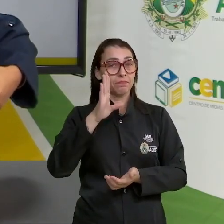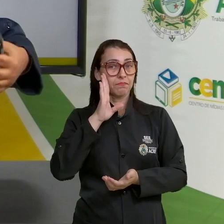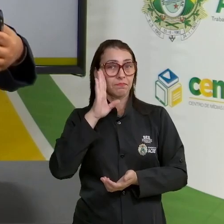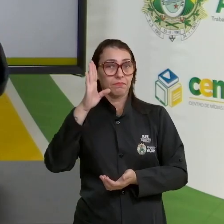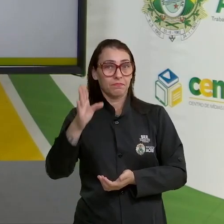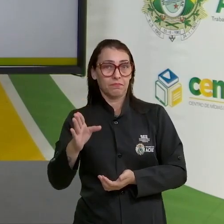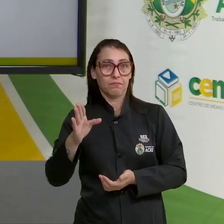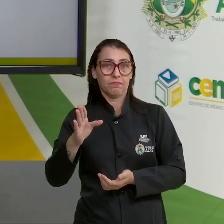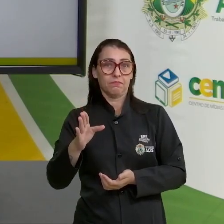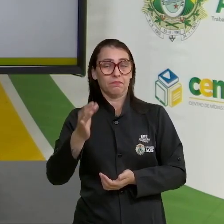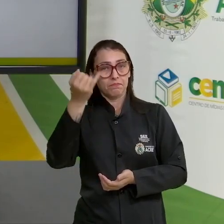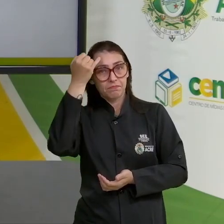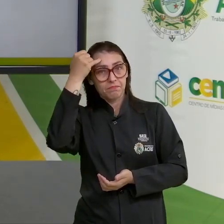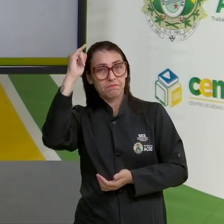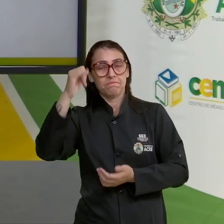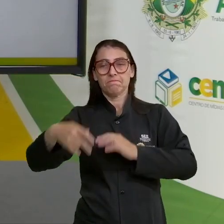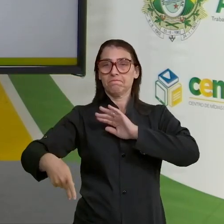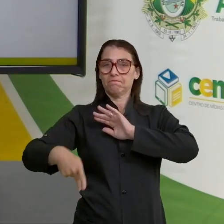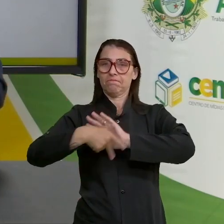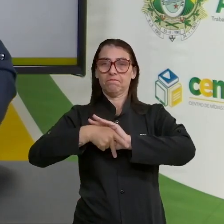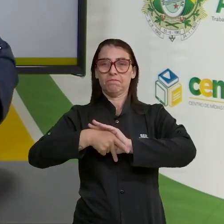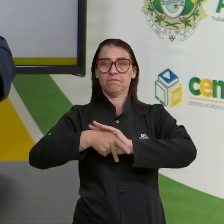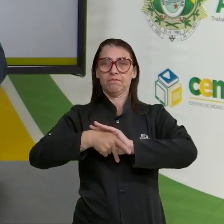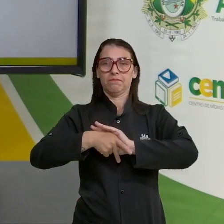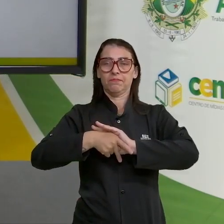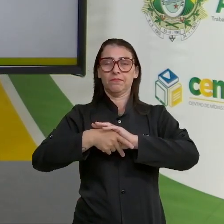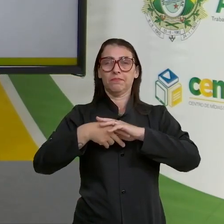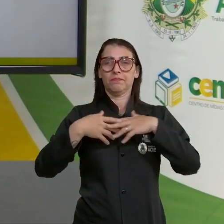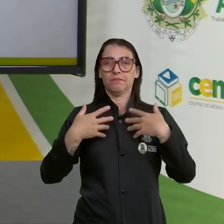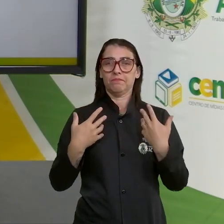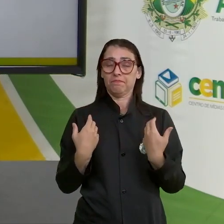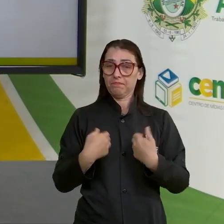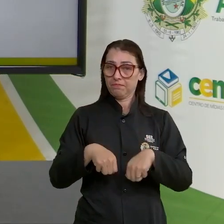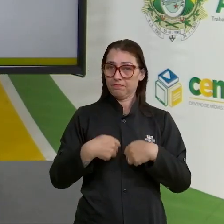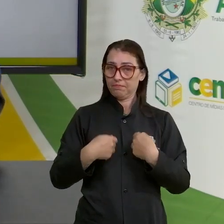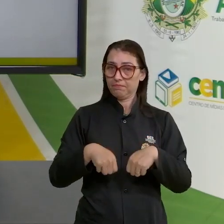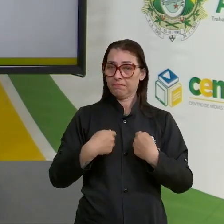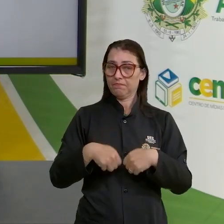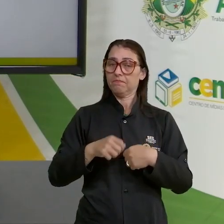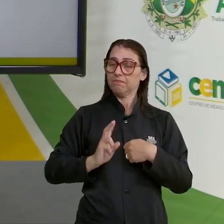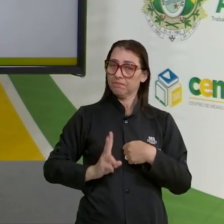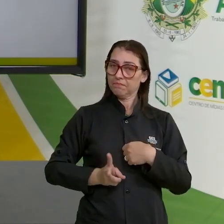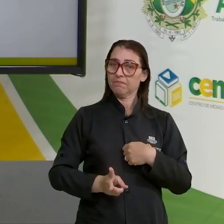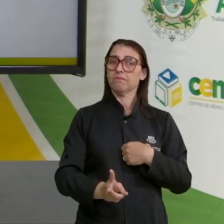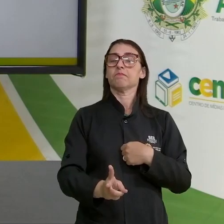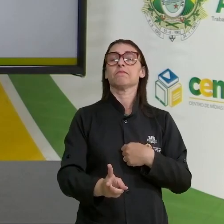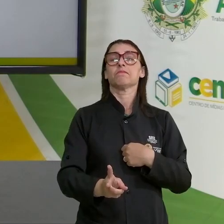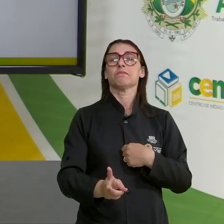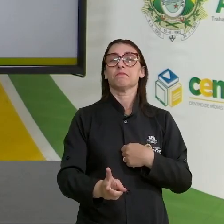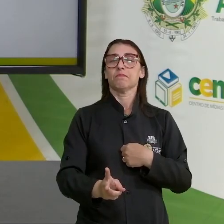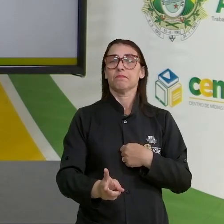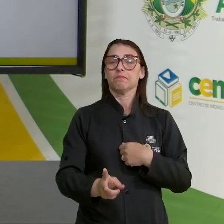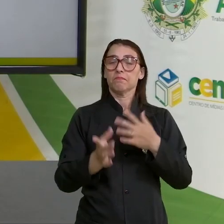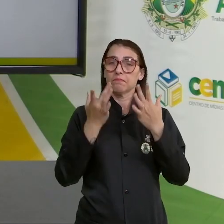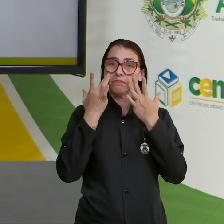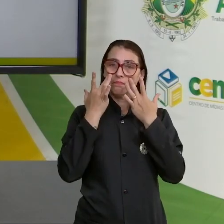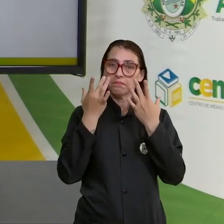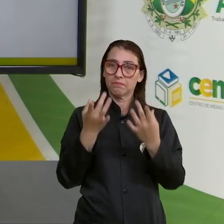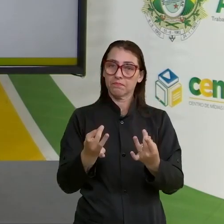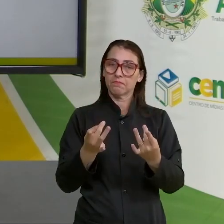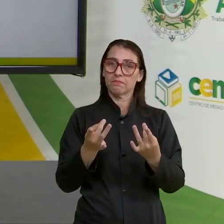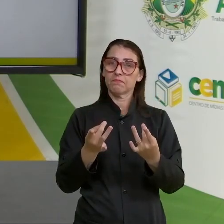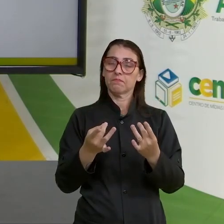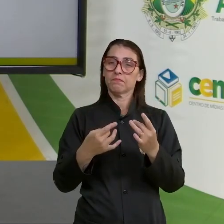principalmente pelaquela ideia de pertencimento, aquela ideia de que ela precisa permanecer, ela precisa estar atenta aí